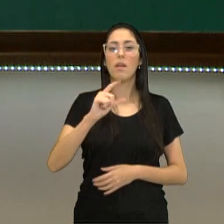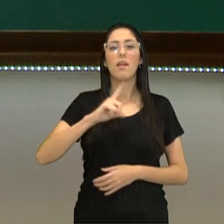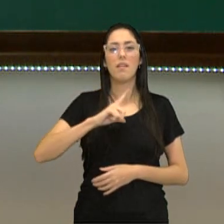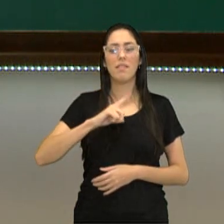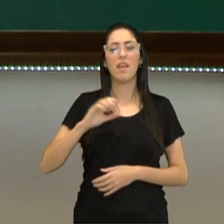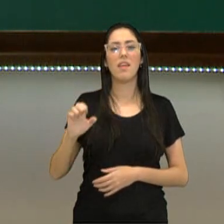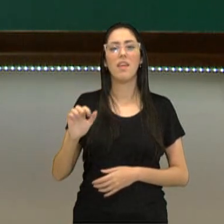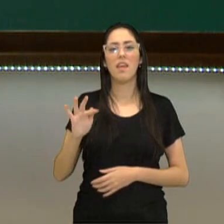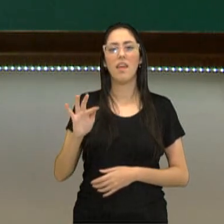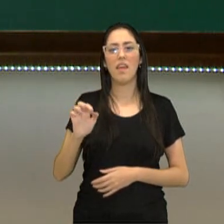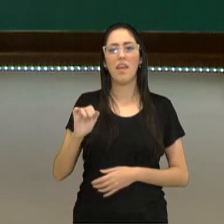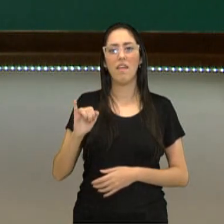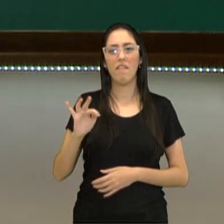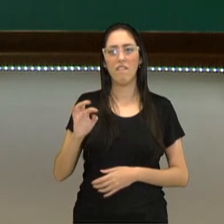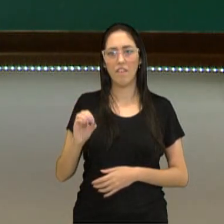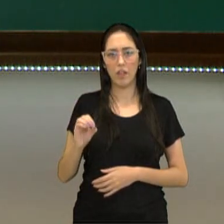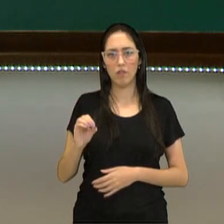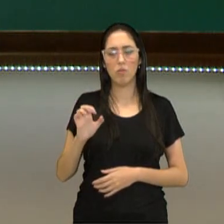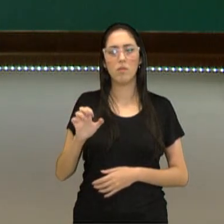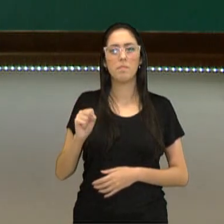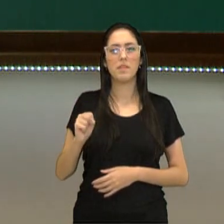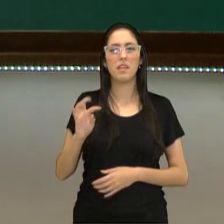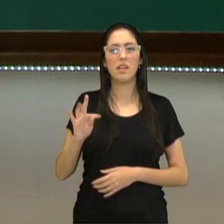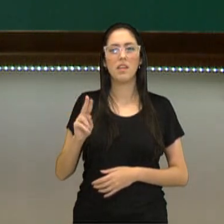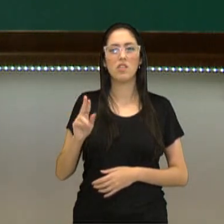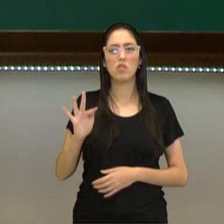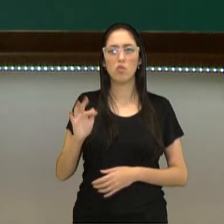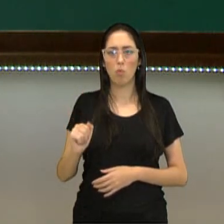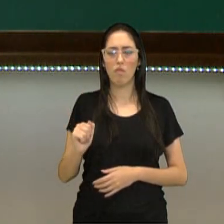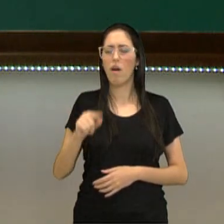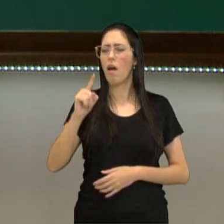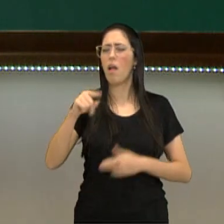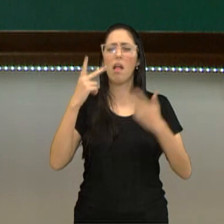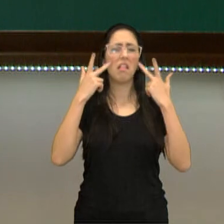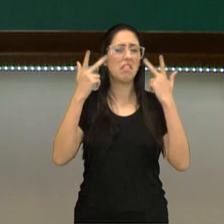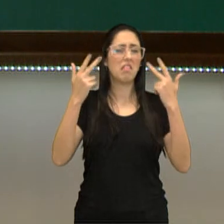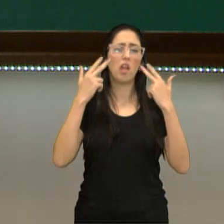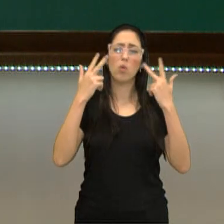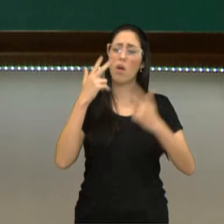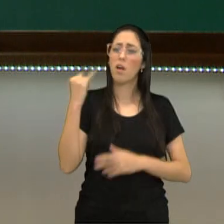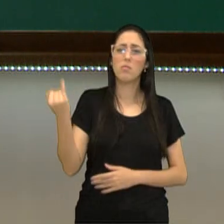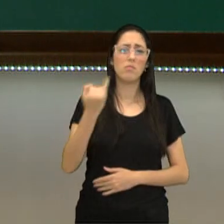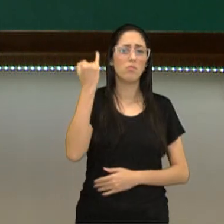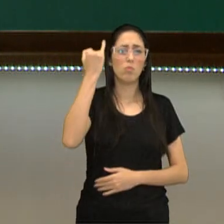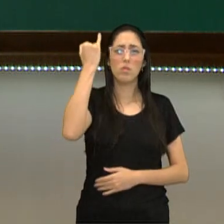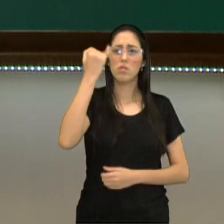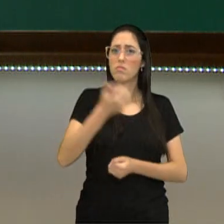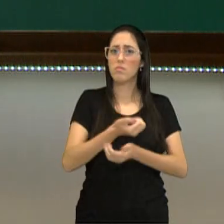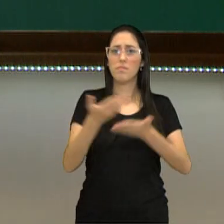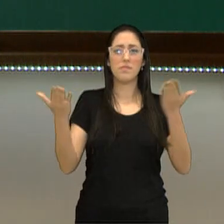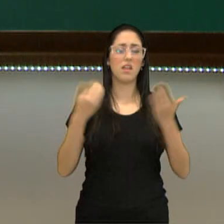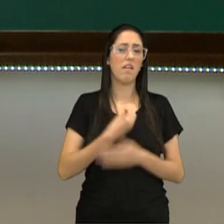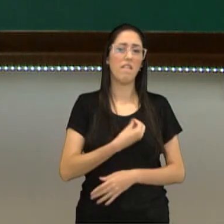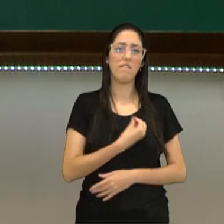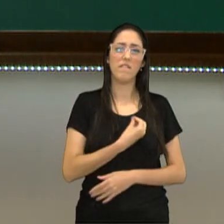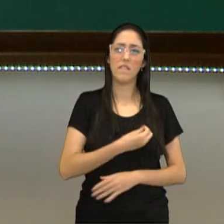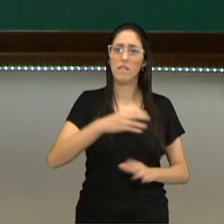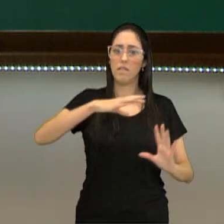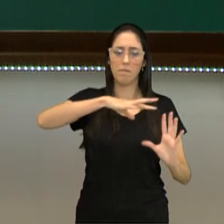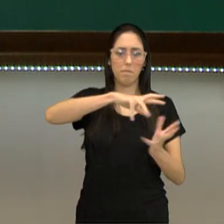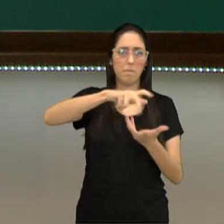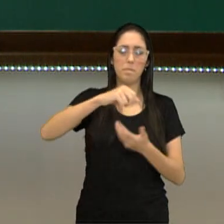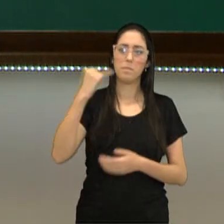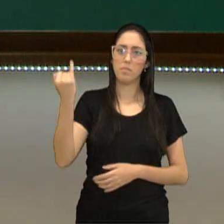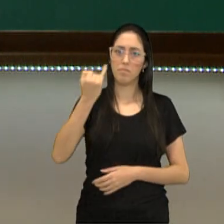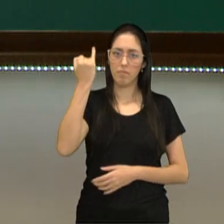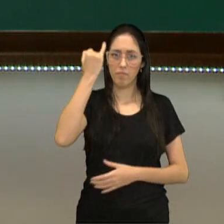estufa. E esse efeito estufa é um processo natural e é um processo fundamental para que haja vida no nosso planeta. Pois consiste